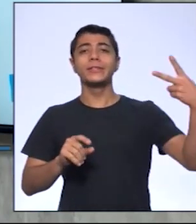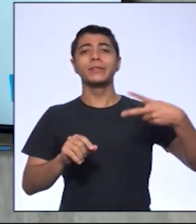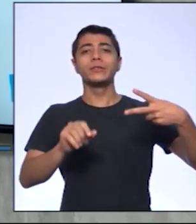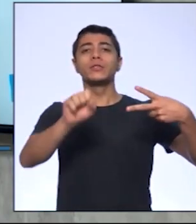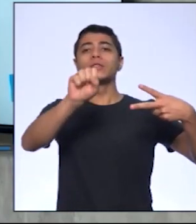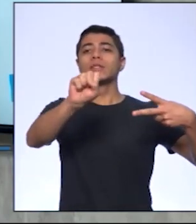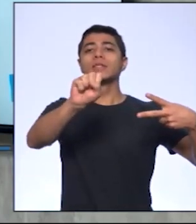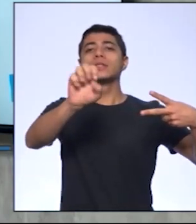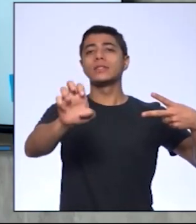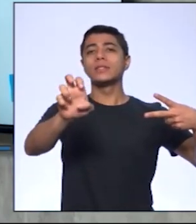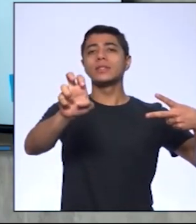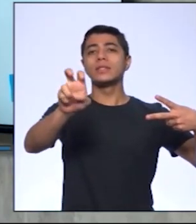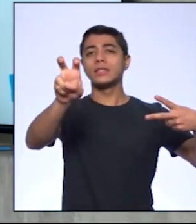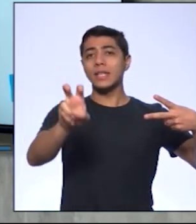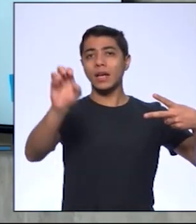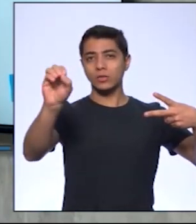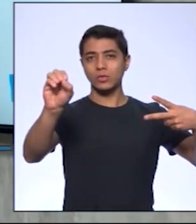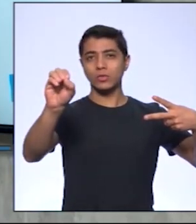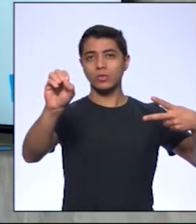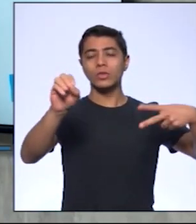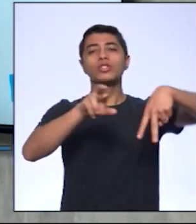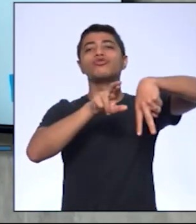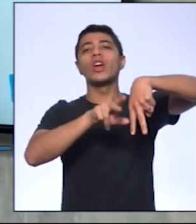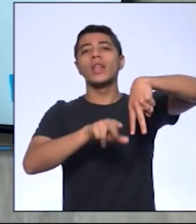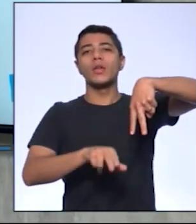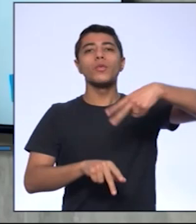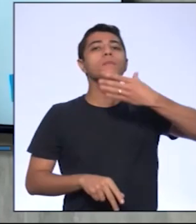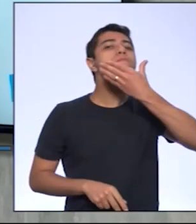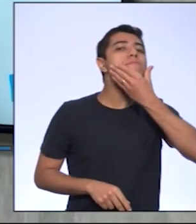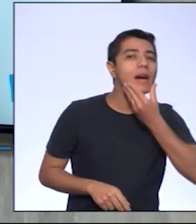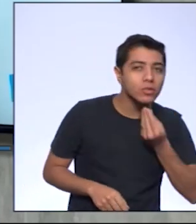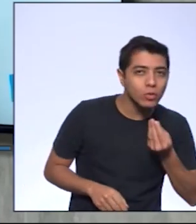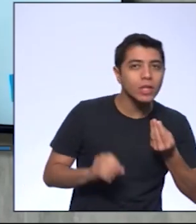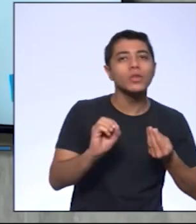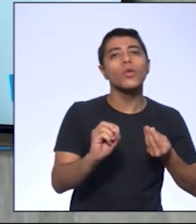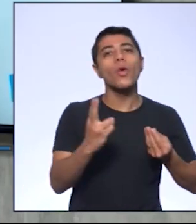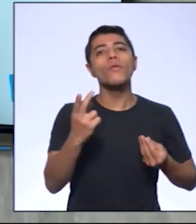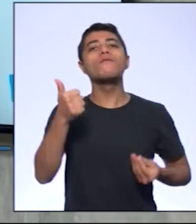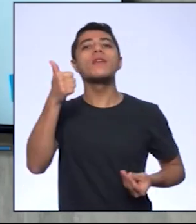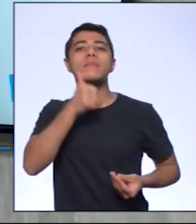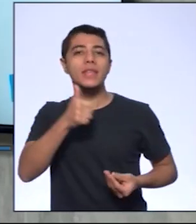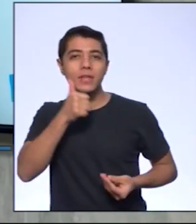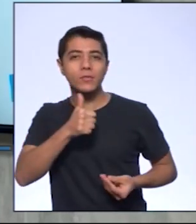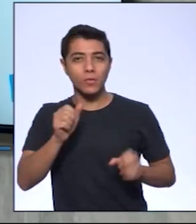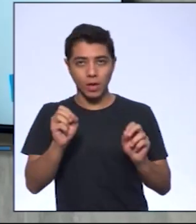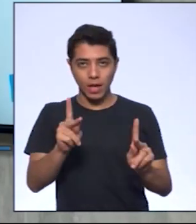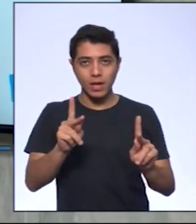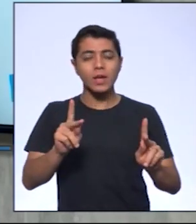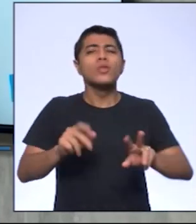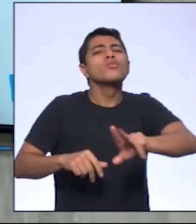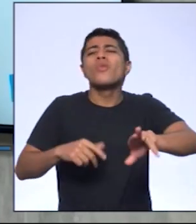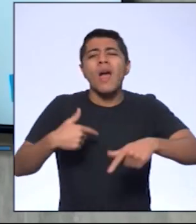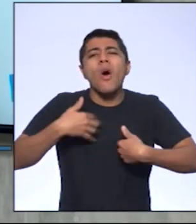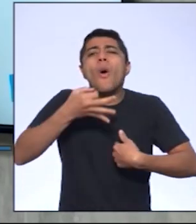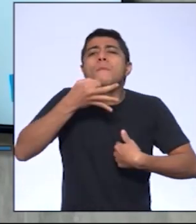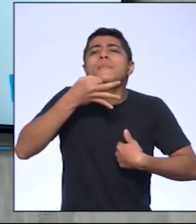gênero masculino e feminino. Queria dizer a vocês que não é a minha opinião, eu não estou aqui dizer para você o que é certo ou o que é